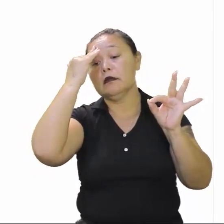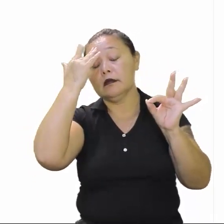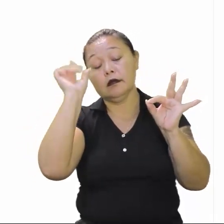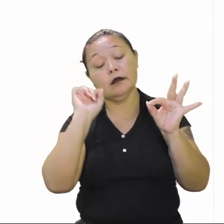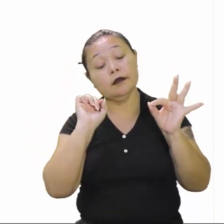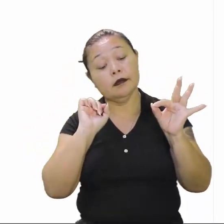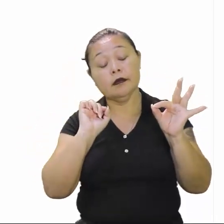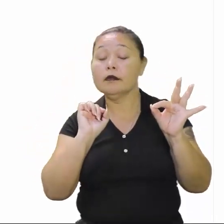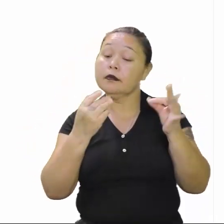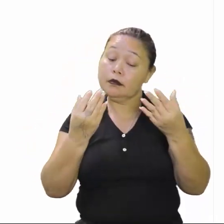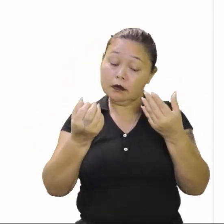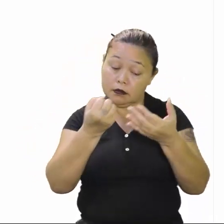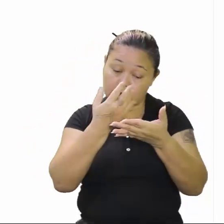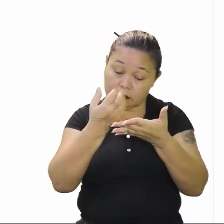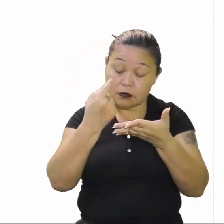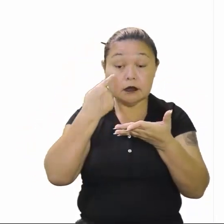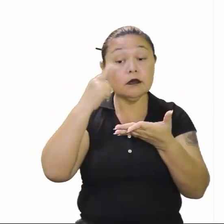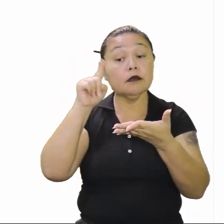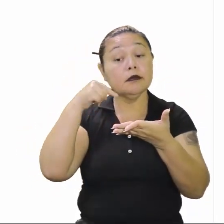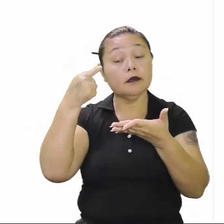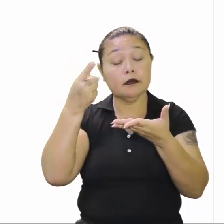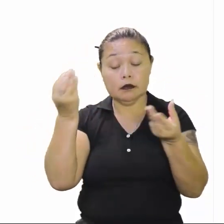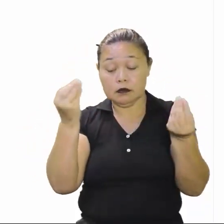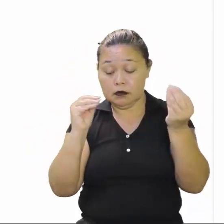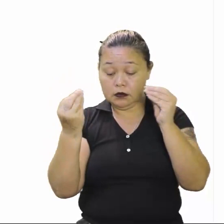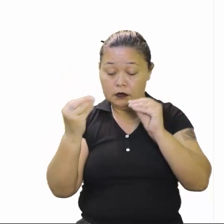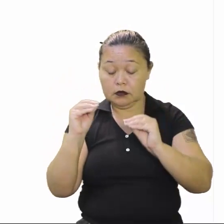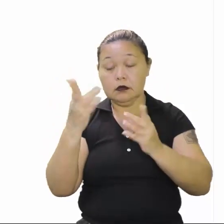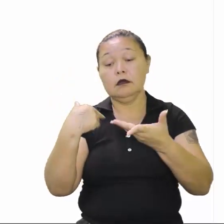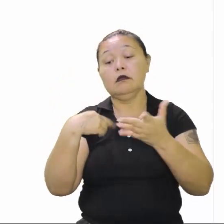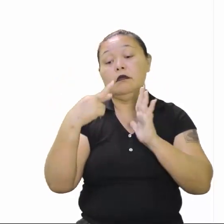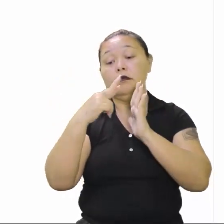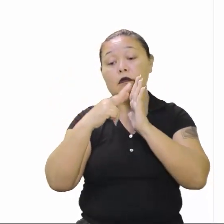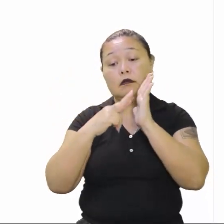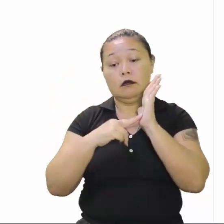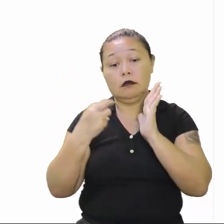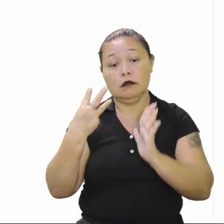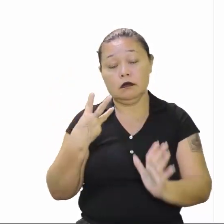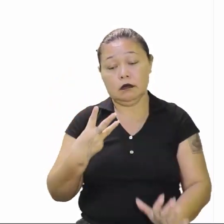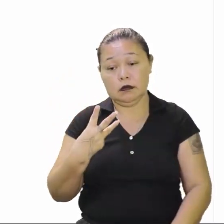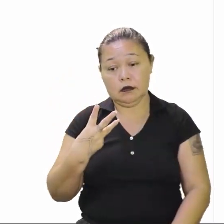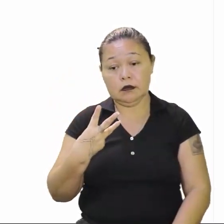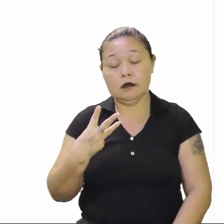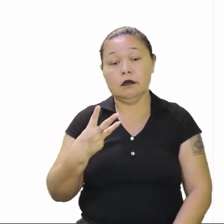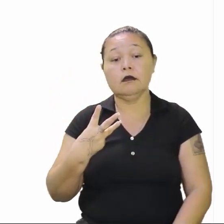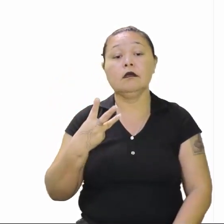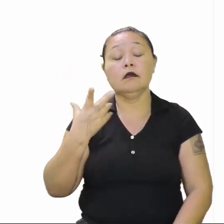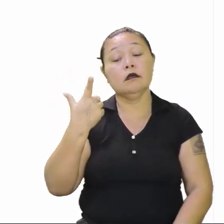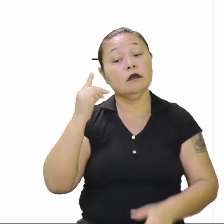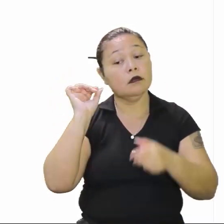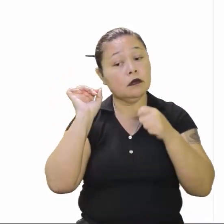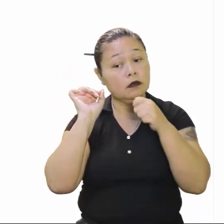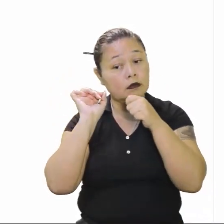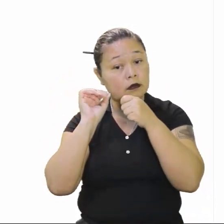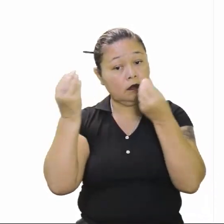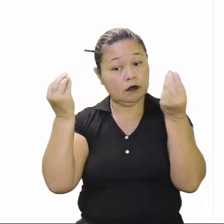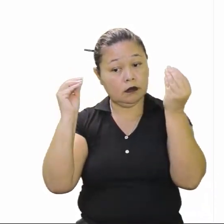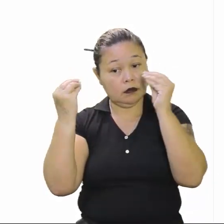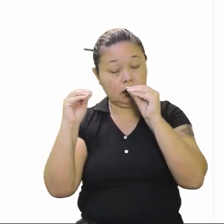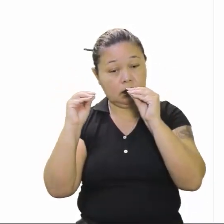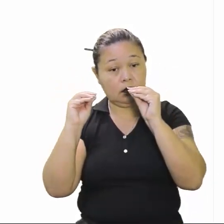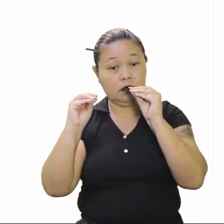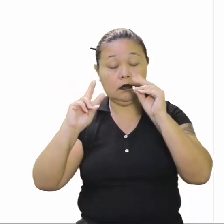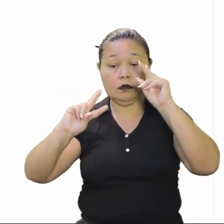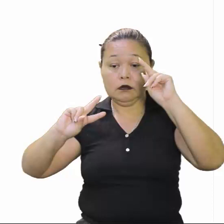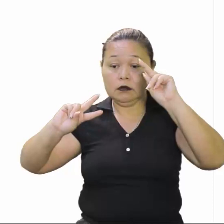enunciado oferece e monta a sua regra de 3. Você montar uma regra de 3